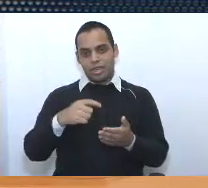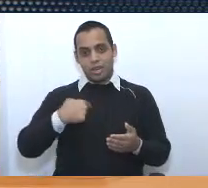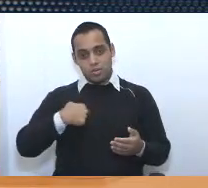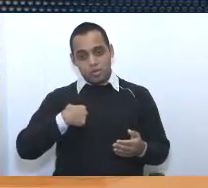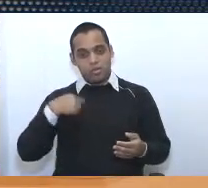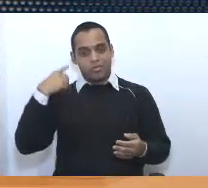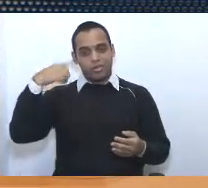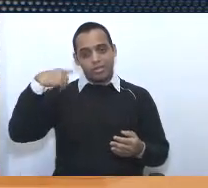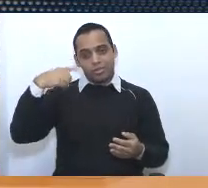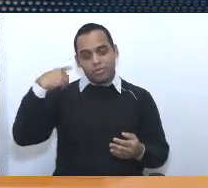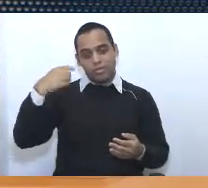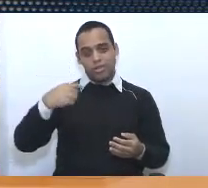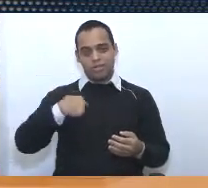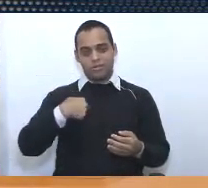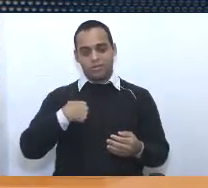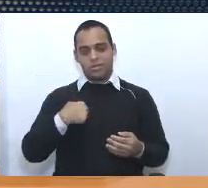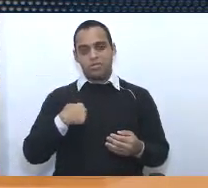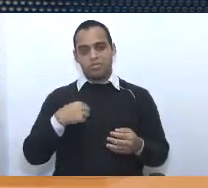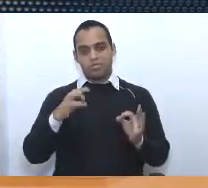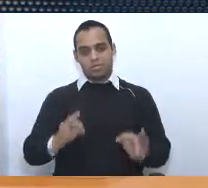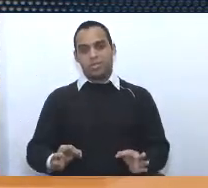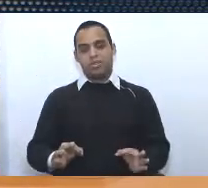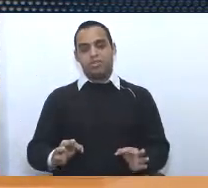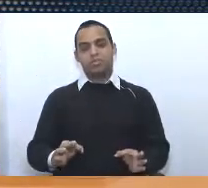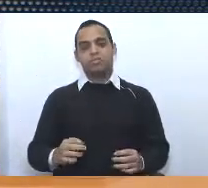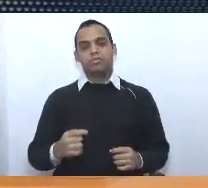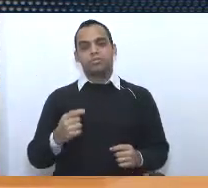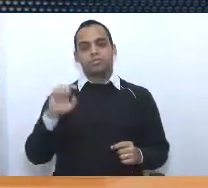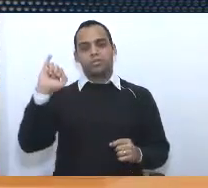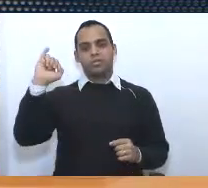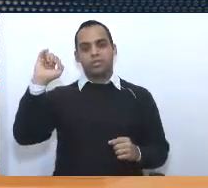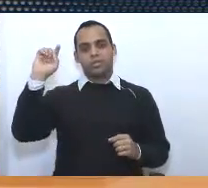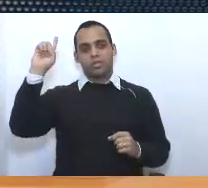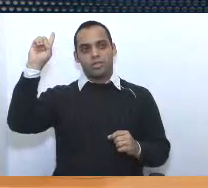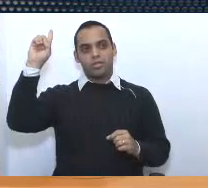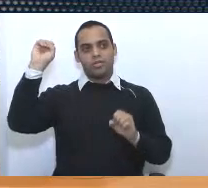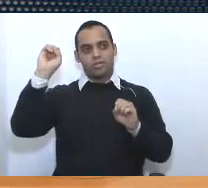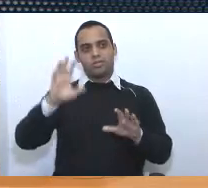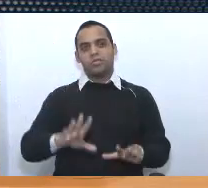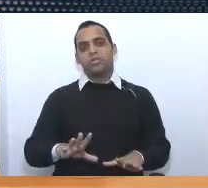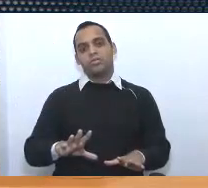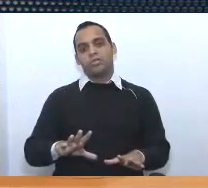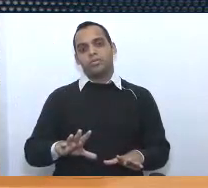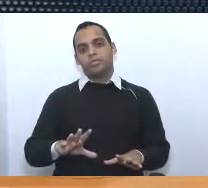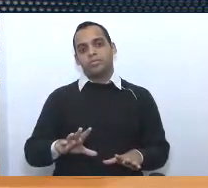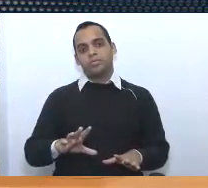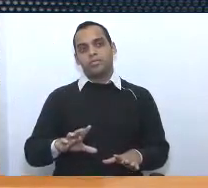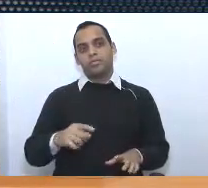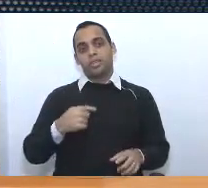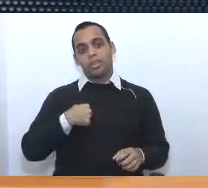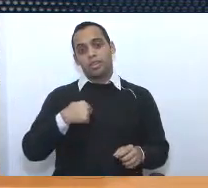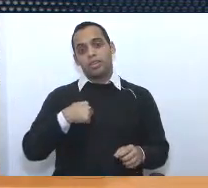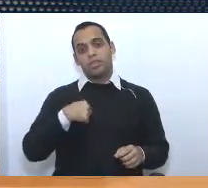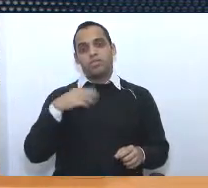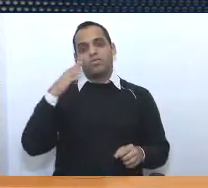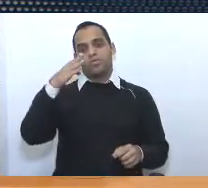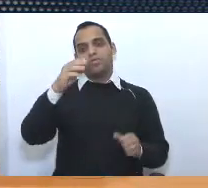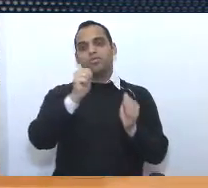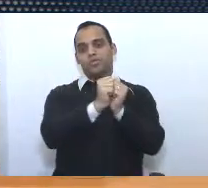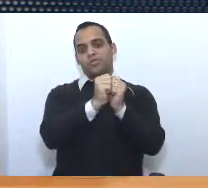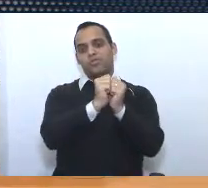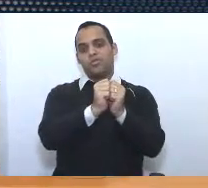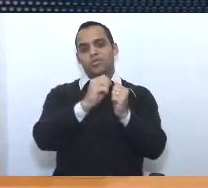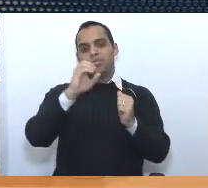advogado, advogado eu sou, servo do senhor eu também sou. Mas eu fui, junto com o presidente da OAB